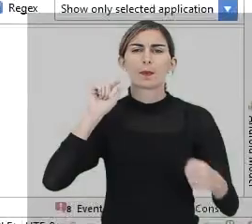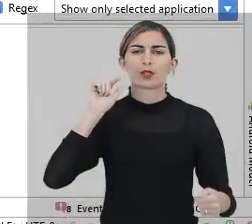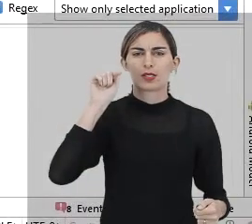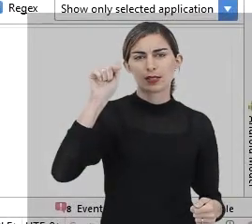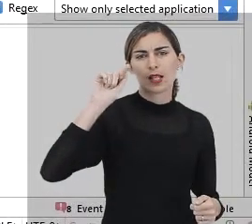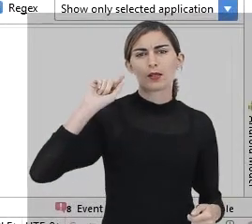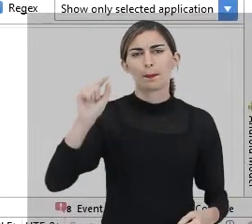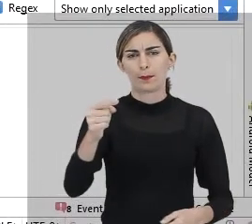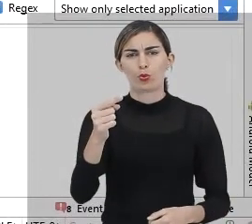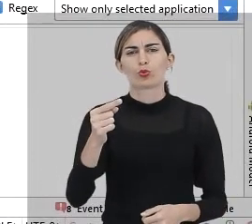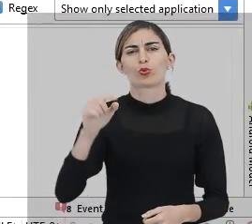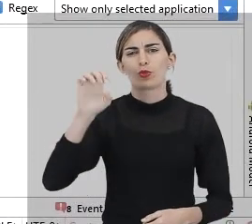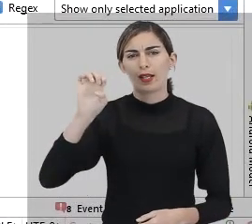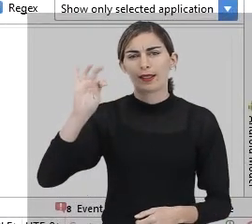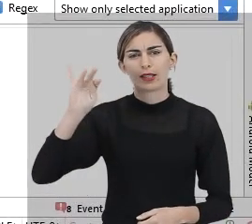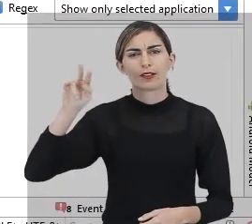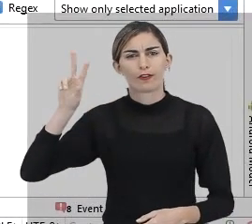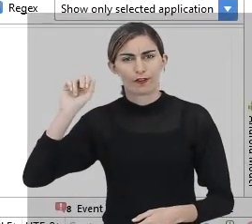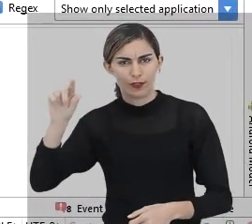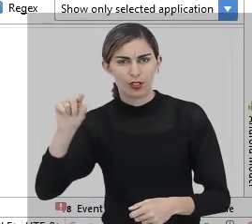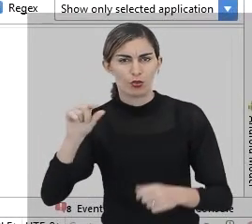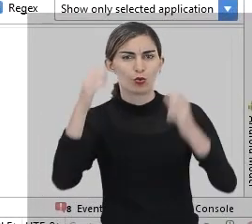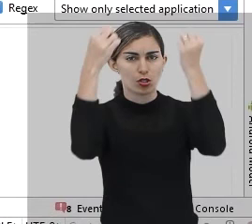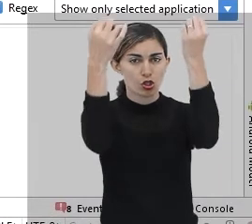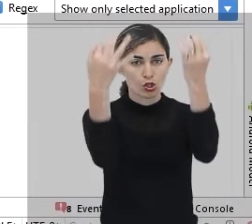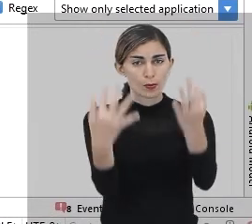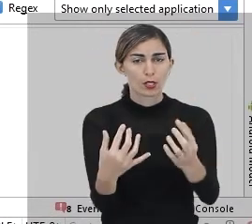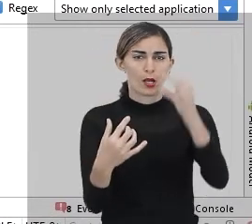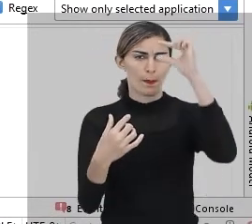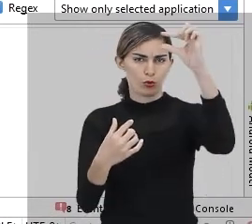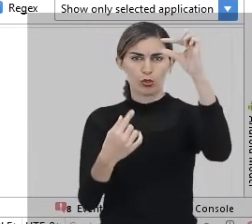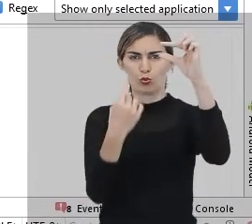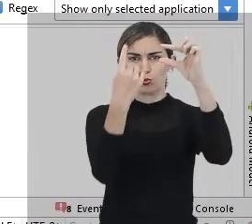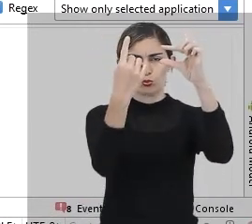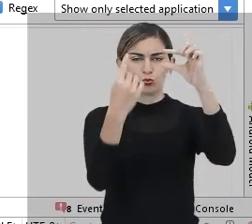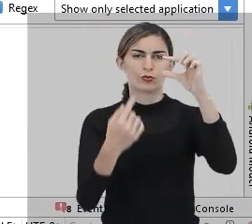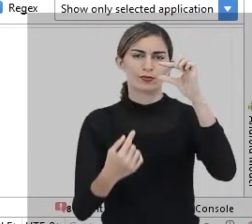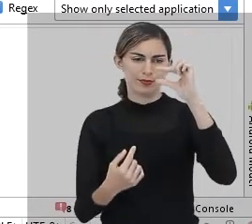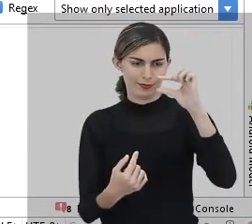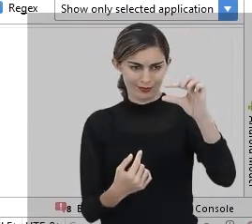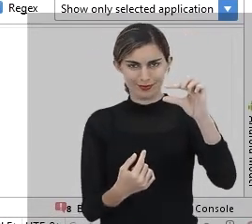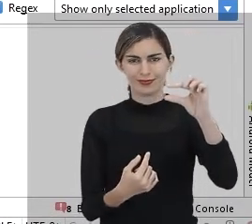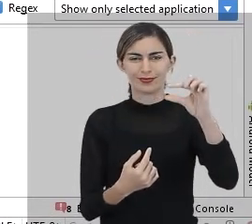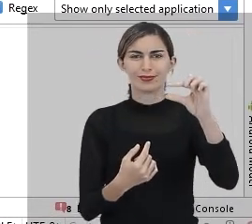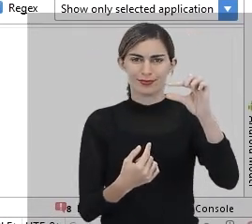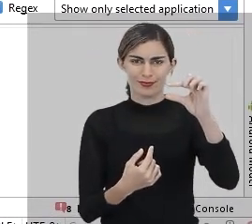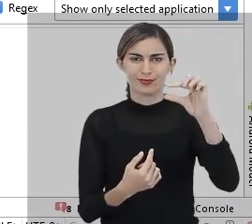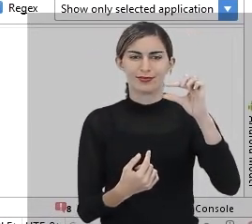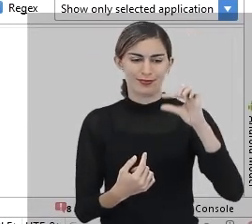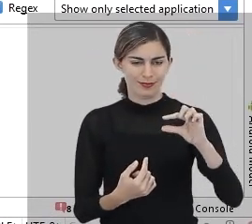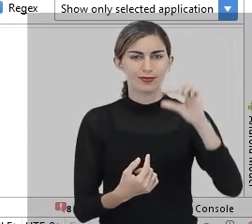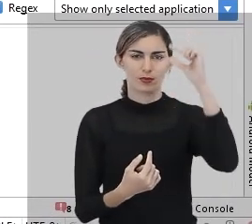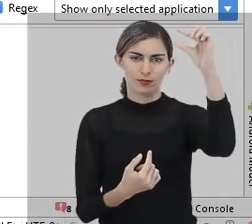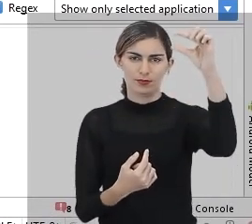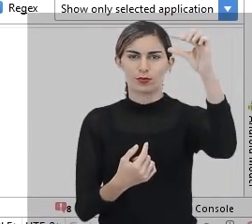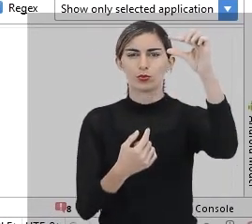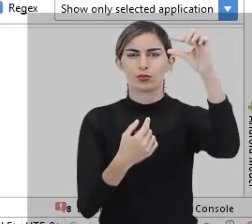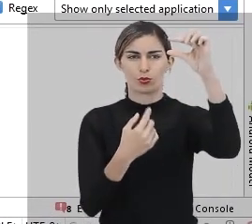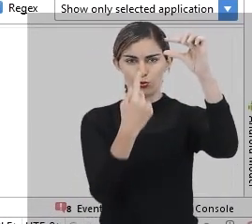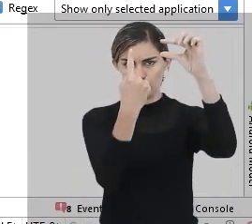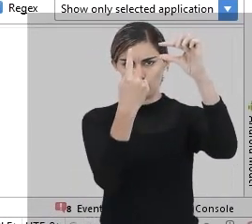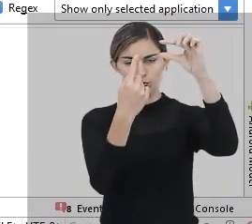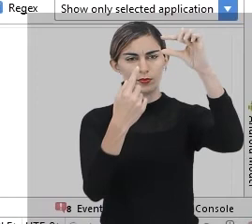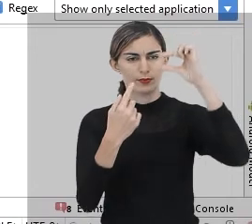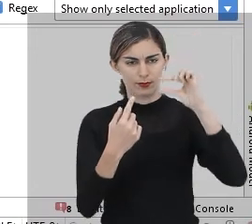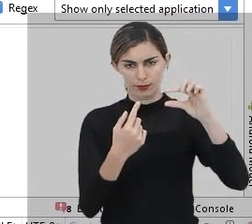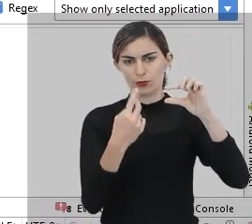setContentView e especificar o botão. Quando eu quiser ver o botão 1, eu boto setContentView e boto apenas o botão 1. No caso do botão 2, eu boto só o